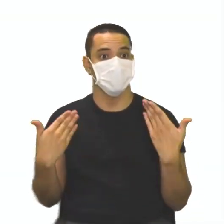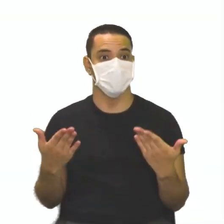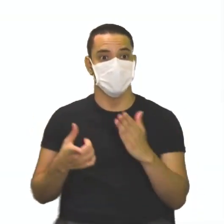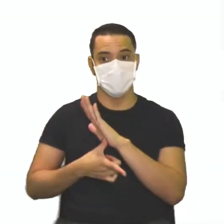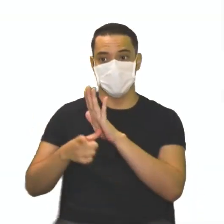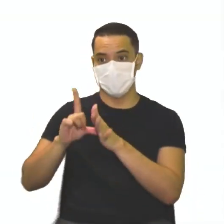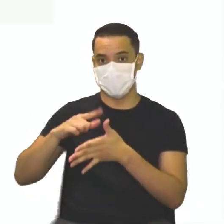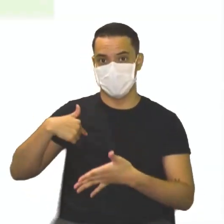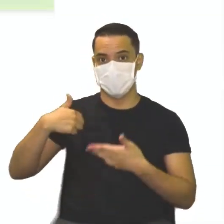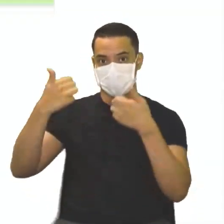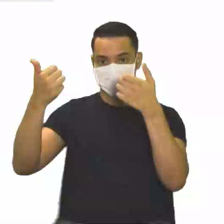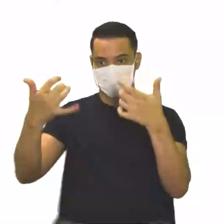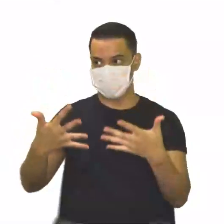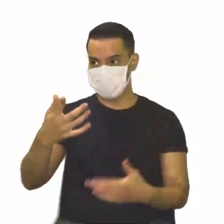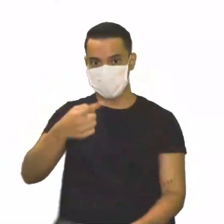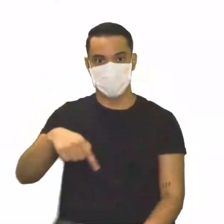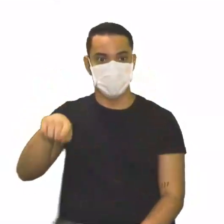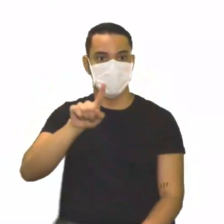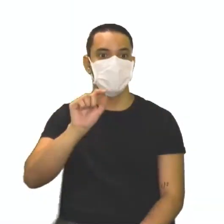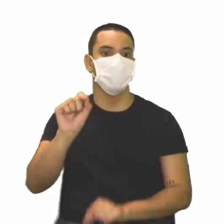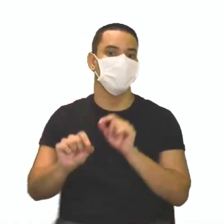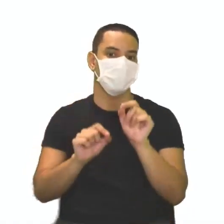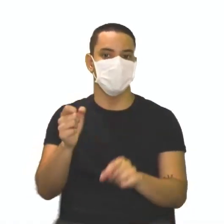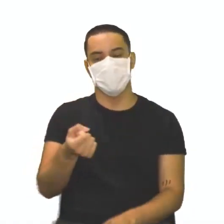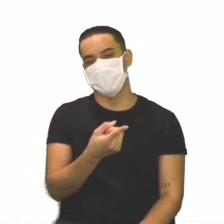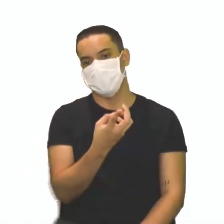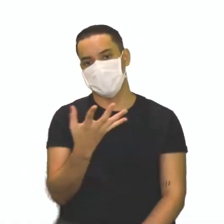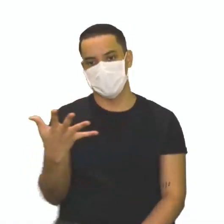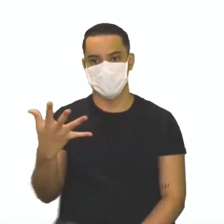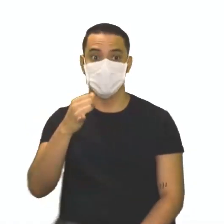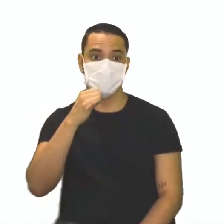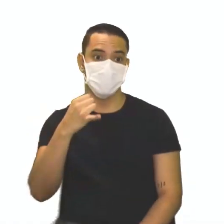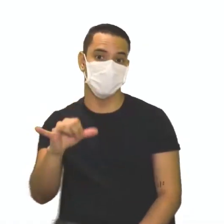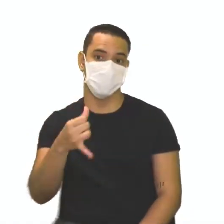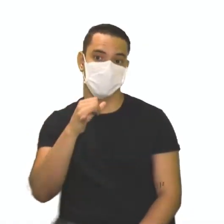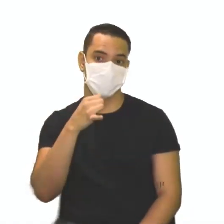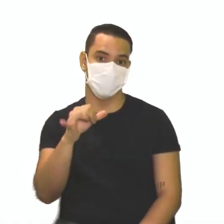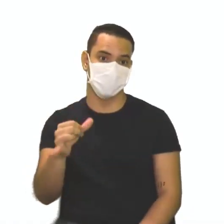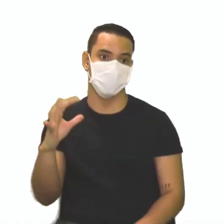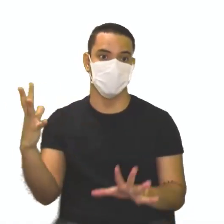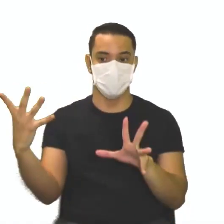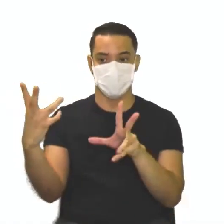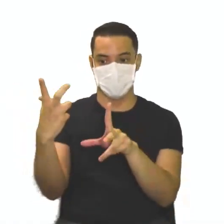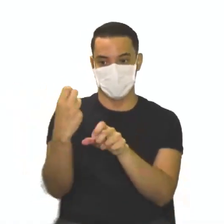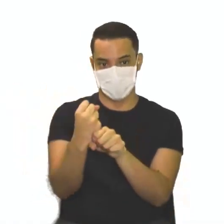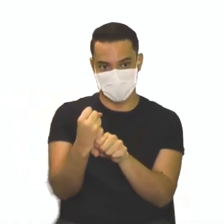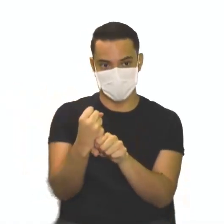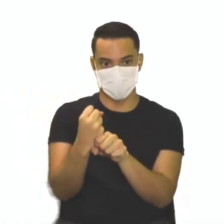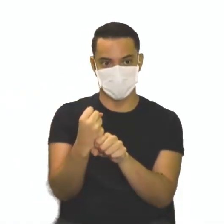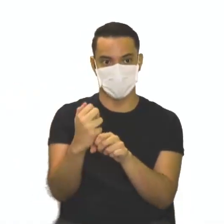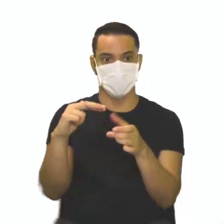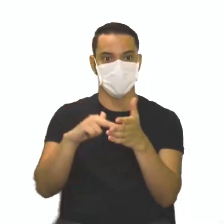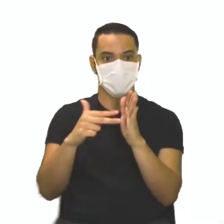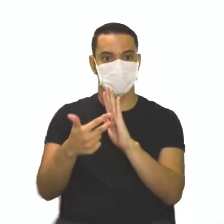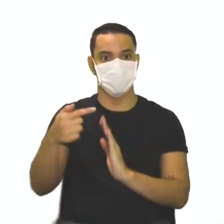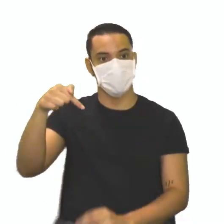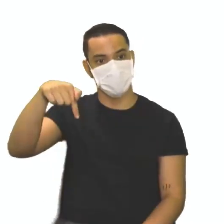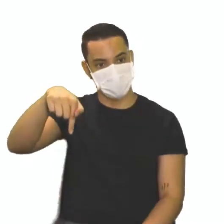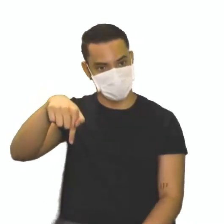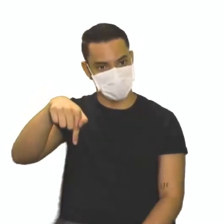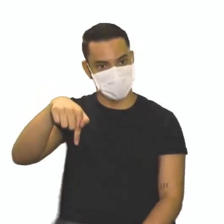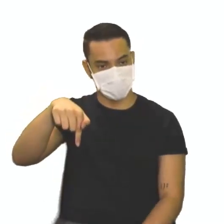vocês também, que a quantidade de carga elétrica total, que é representada pela